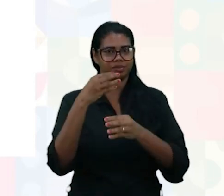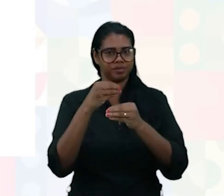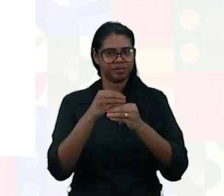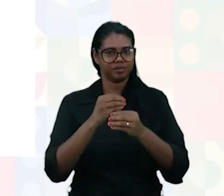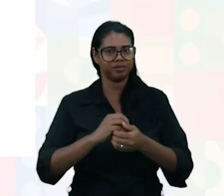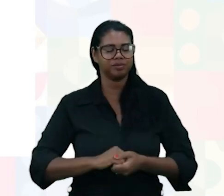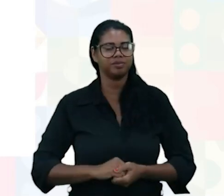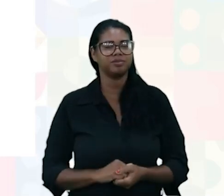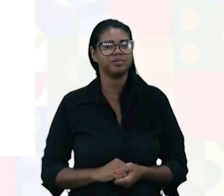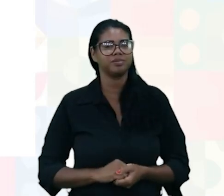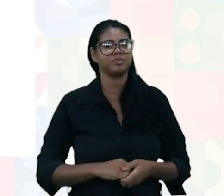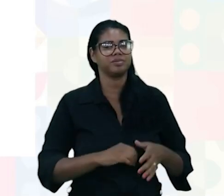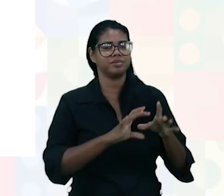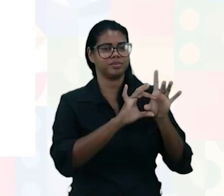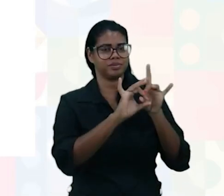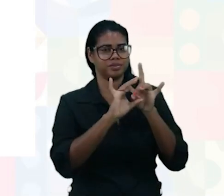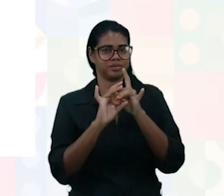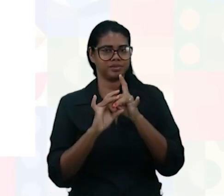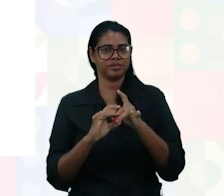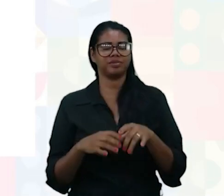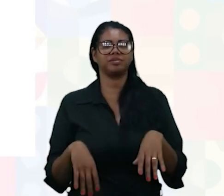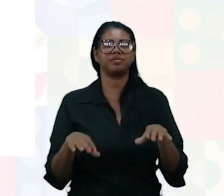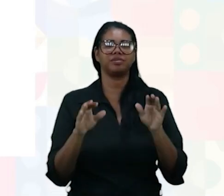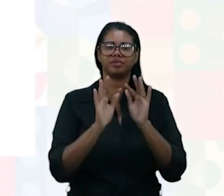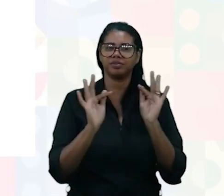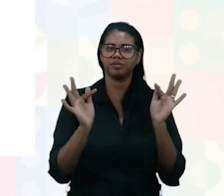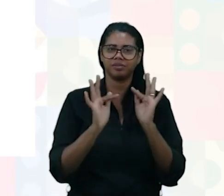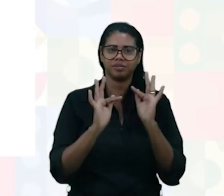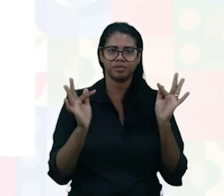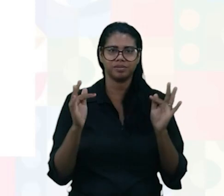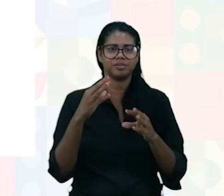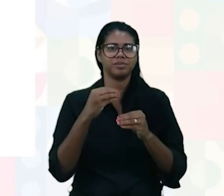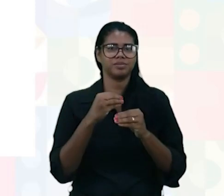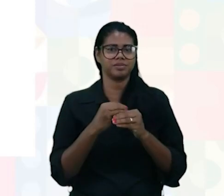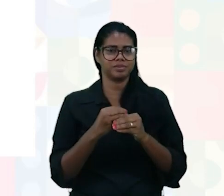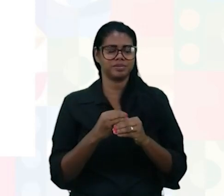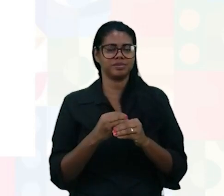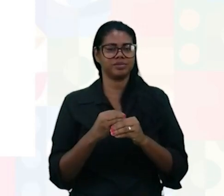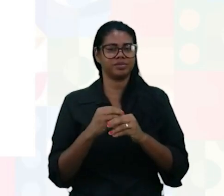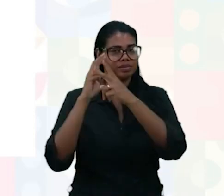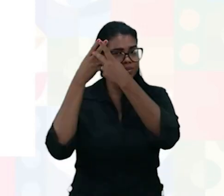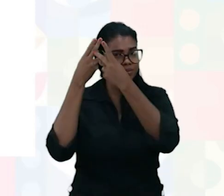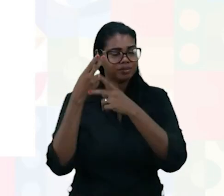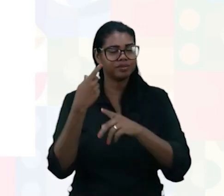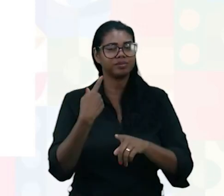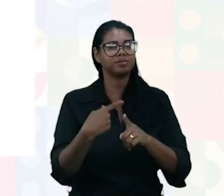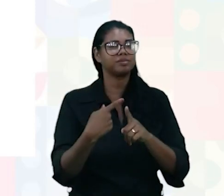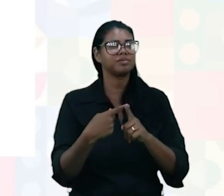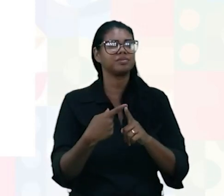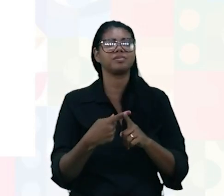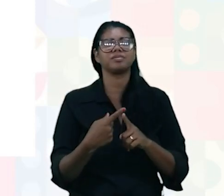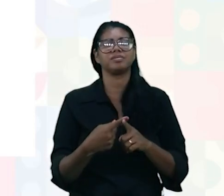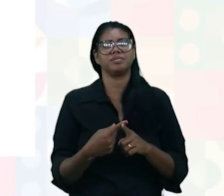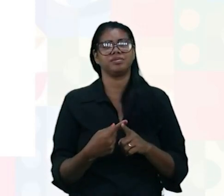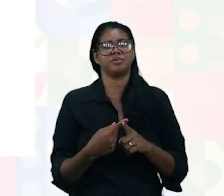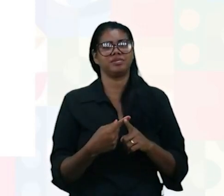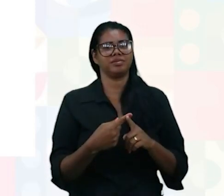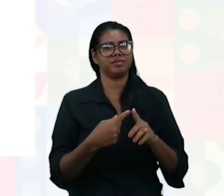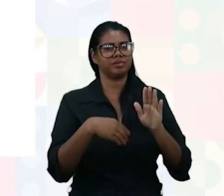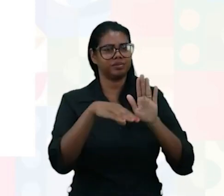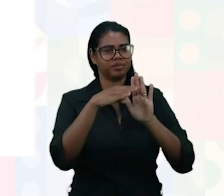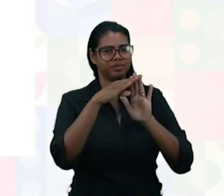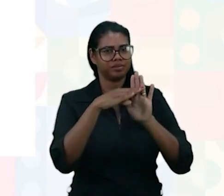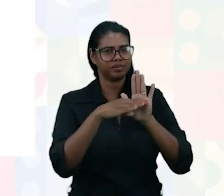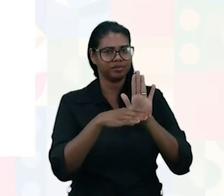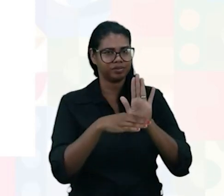os assuntos eles podem ser simples, compostos ou complexos. Mas por que isso, professor? Porque nas classificações,